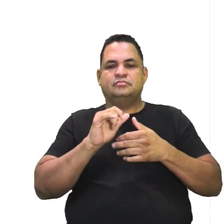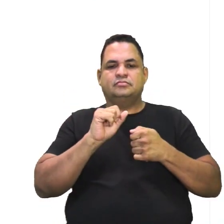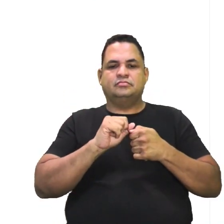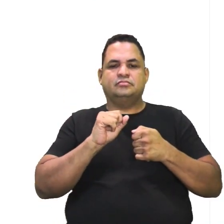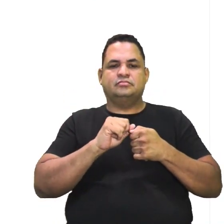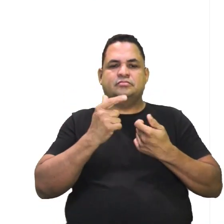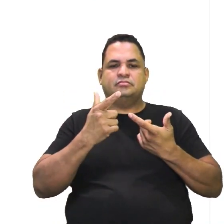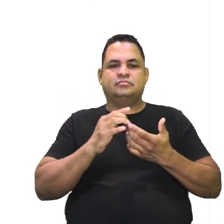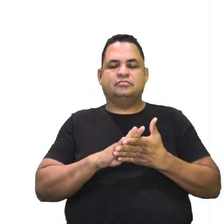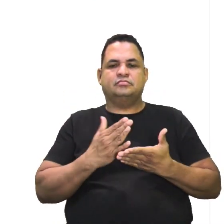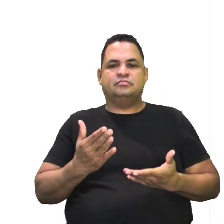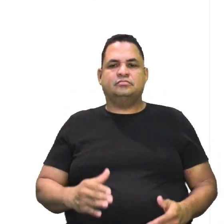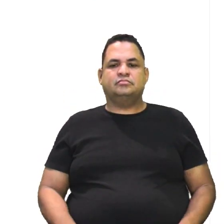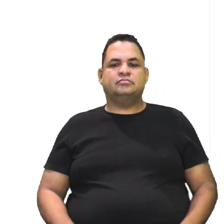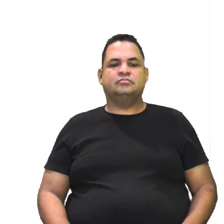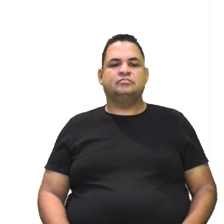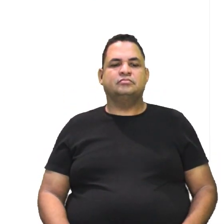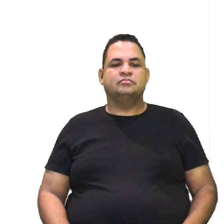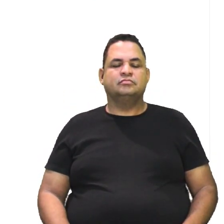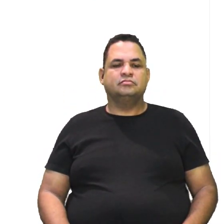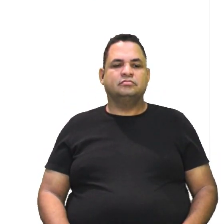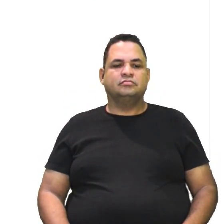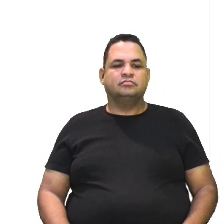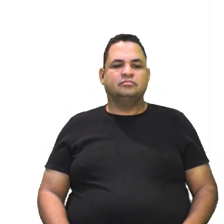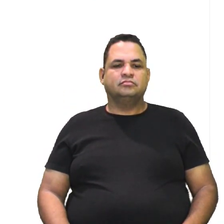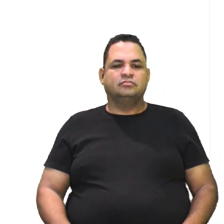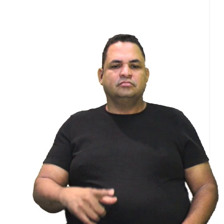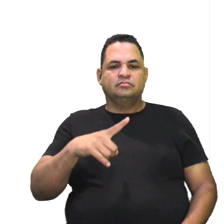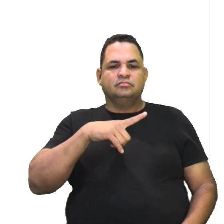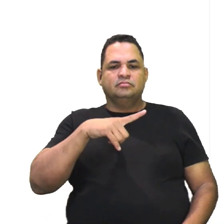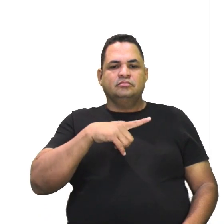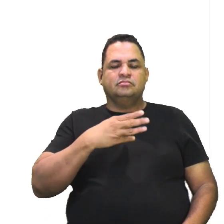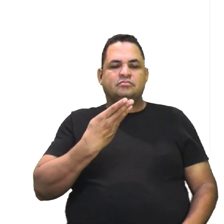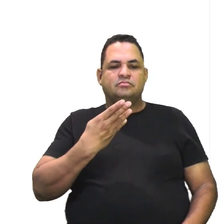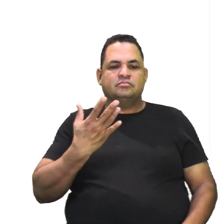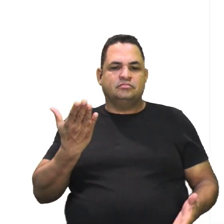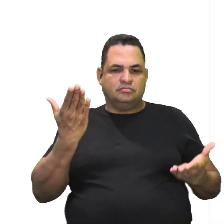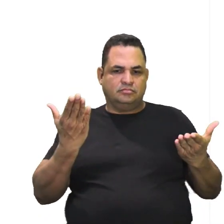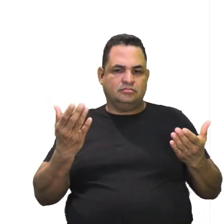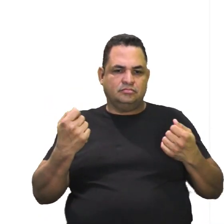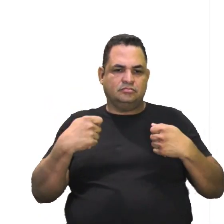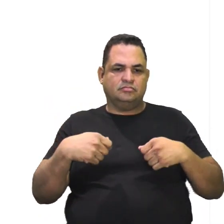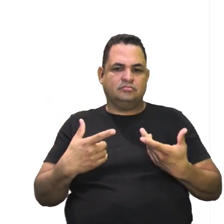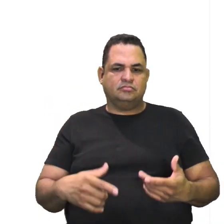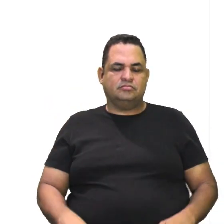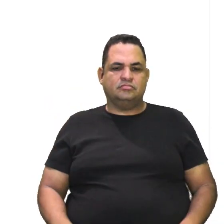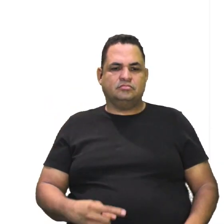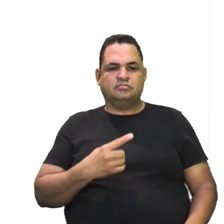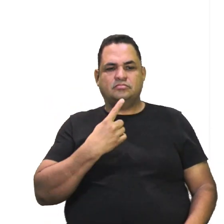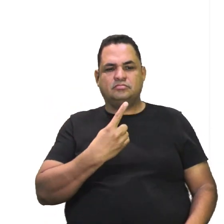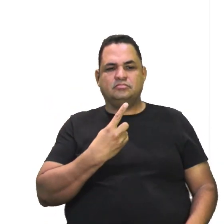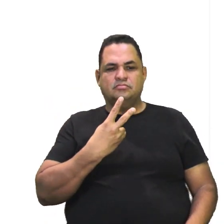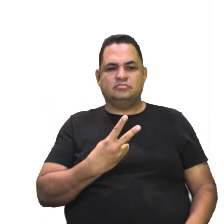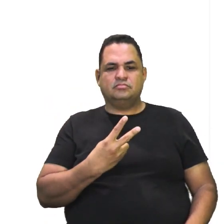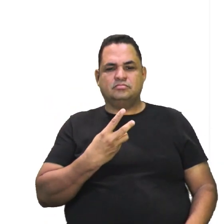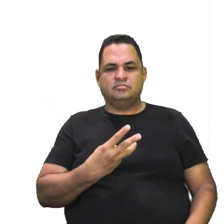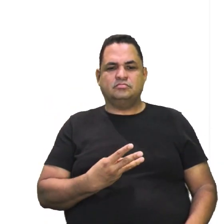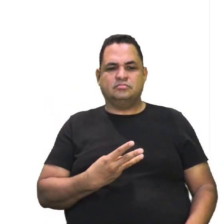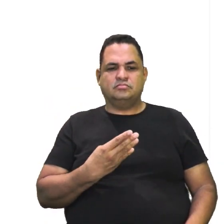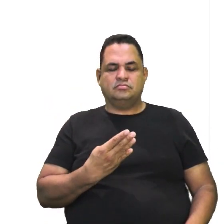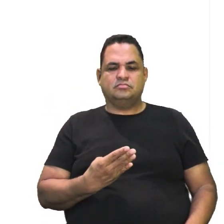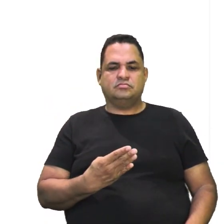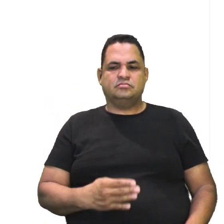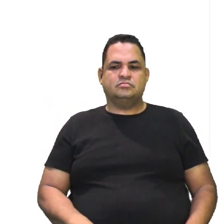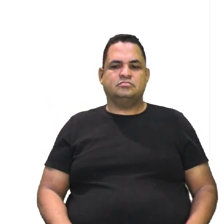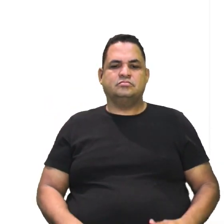aí... aqui não vai fazer... Vai. Vamos lá. Temos 4 situações, né? 1, 2,